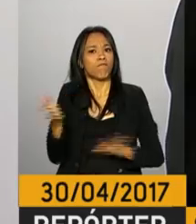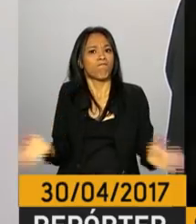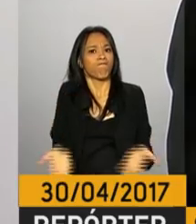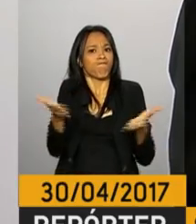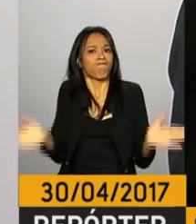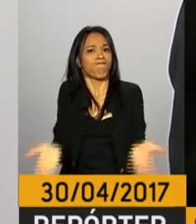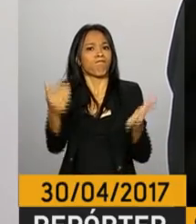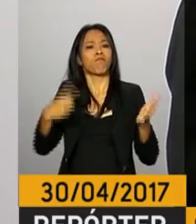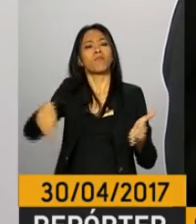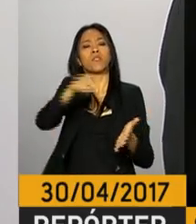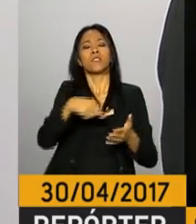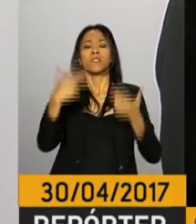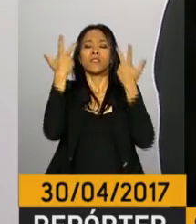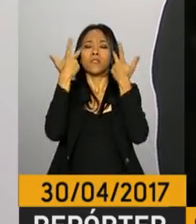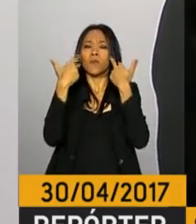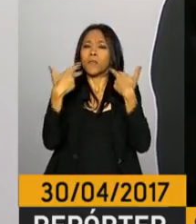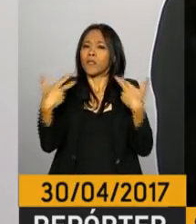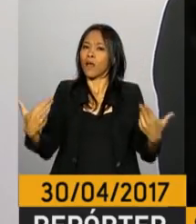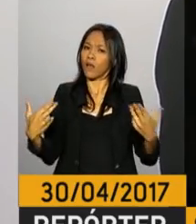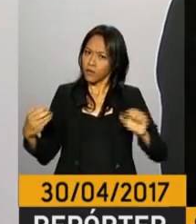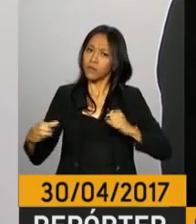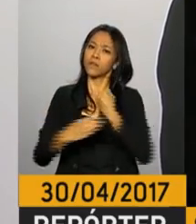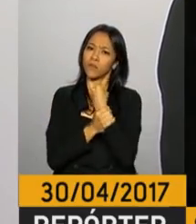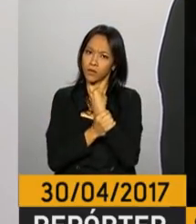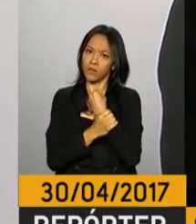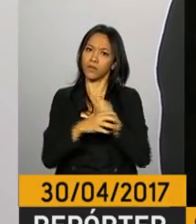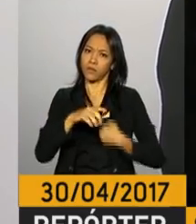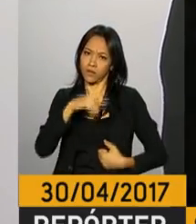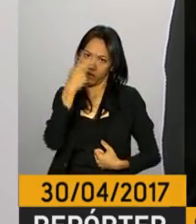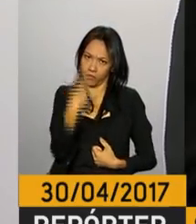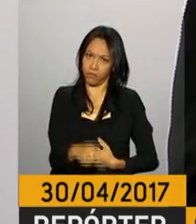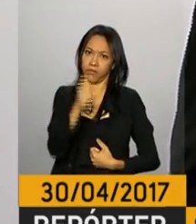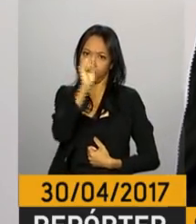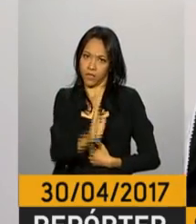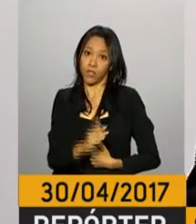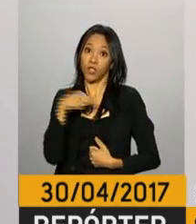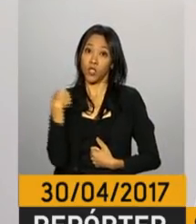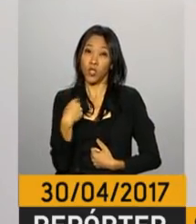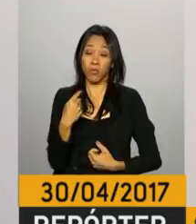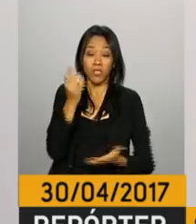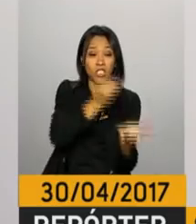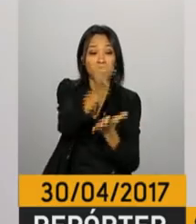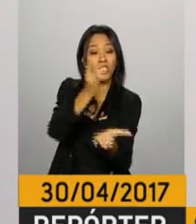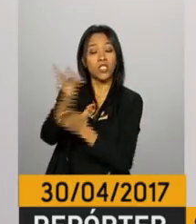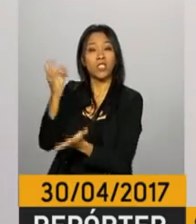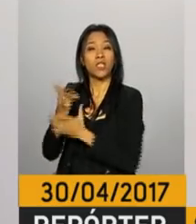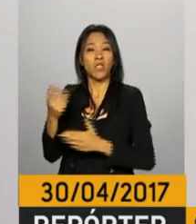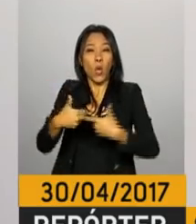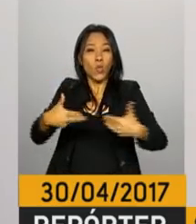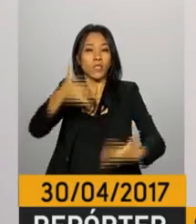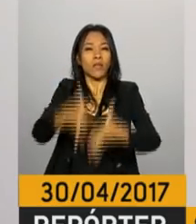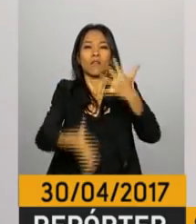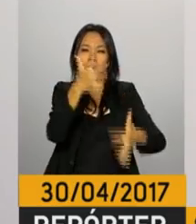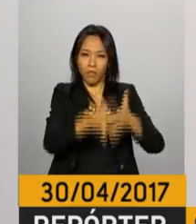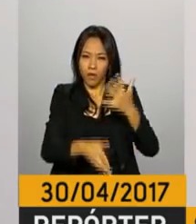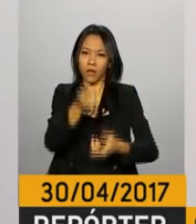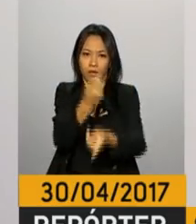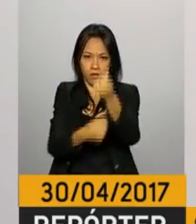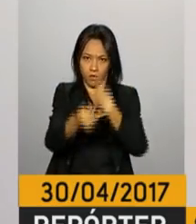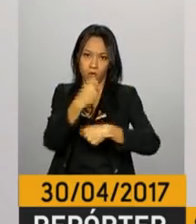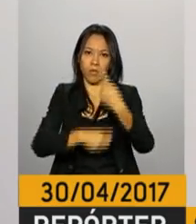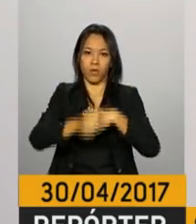para dar tranquilidade e a segurança de que nós estamos desobstruindo os caminhos da economia para alcançar